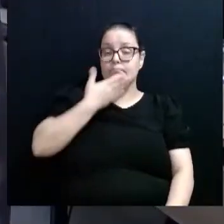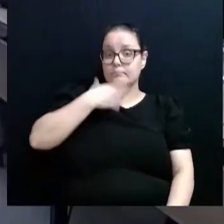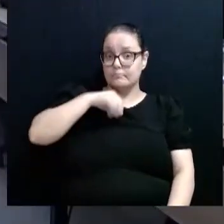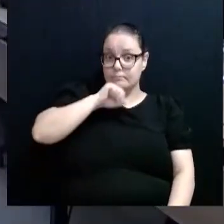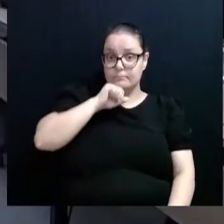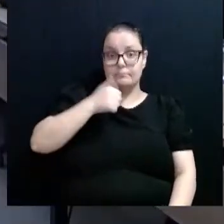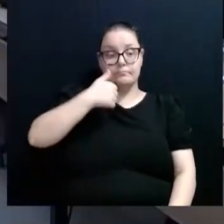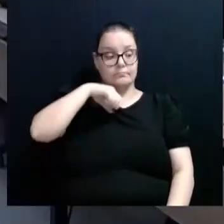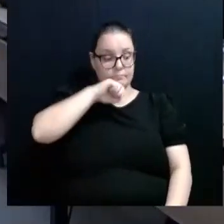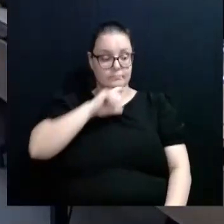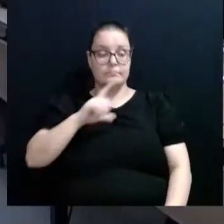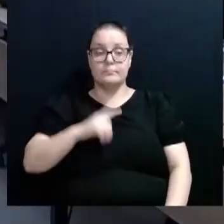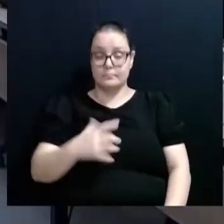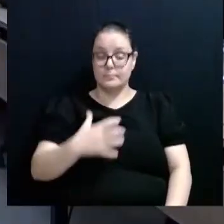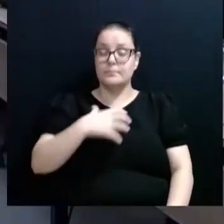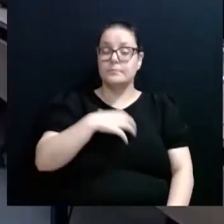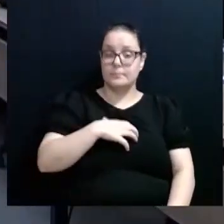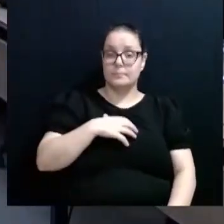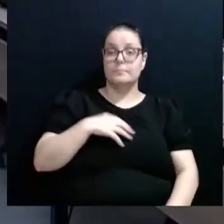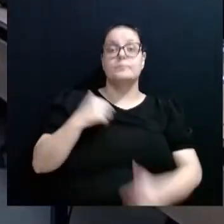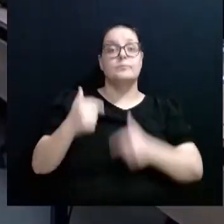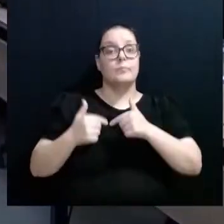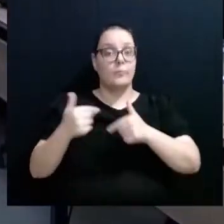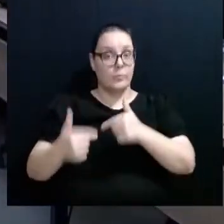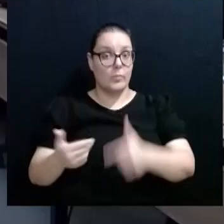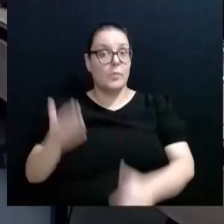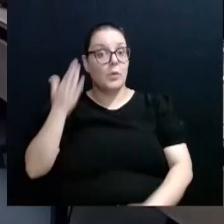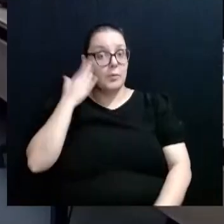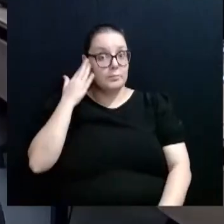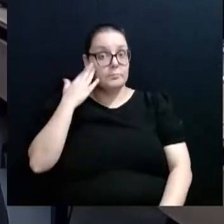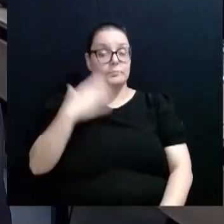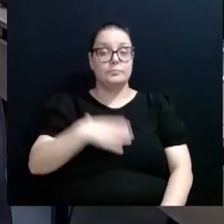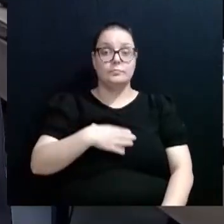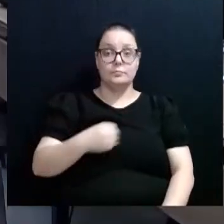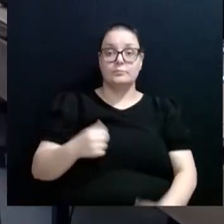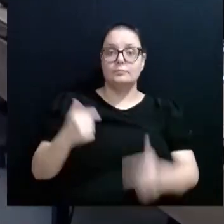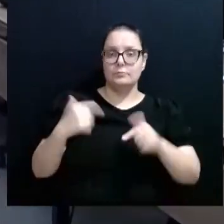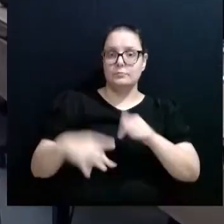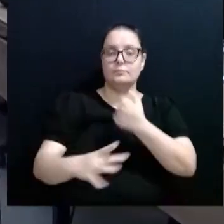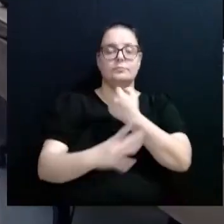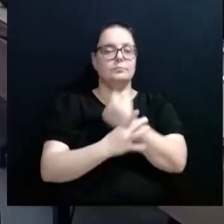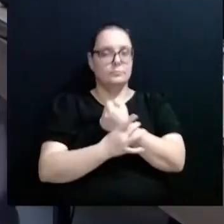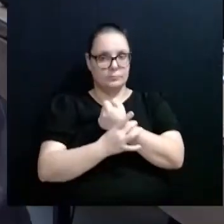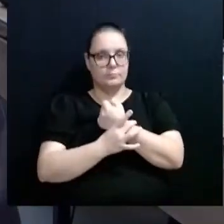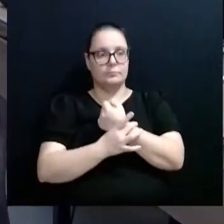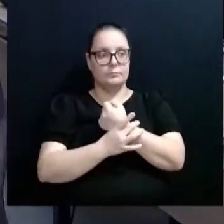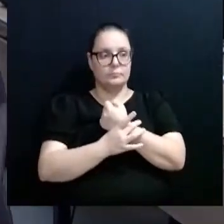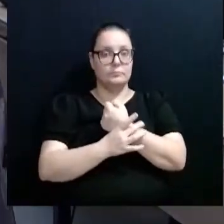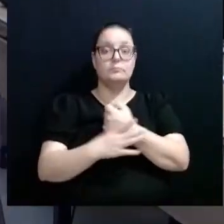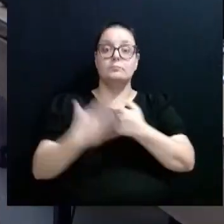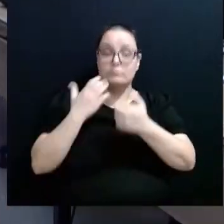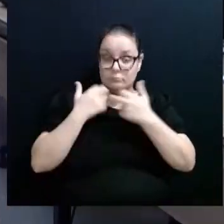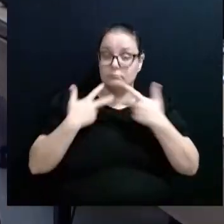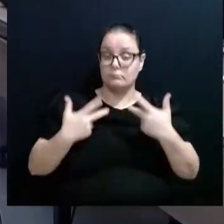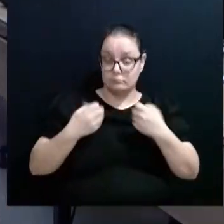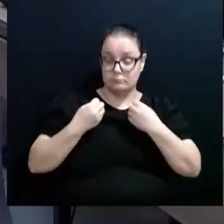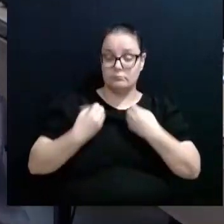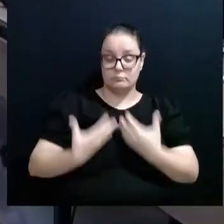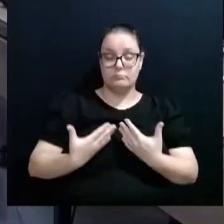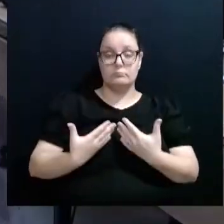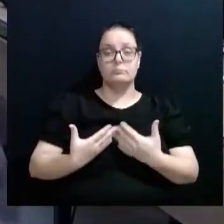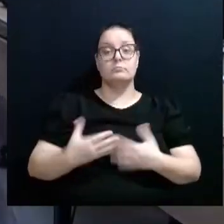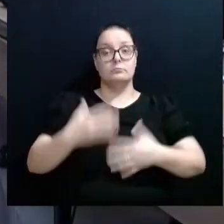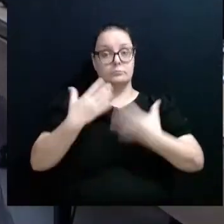tem condições de trabalhar, sabendo que seu filho está num local seguro, bem alimentado e recebendo uma educação,